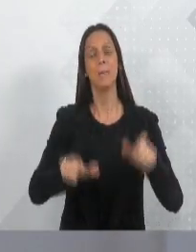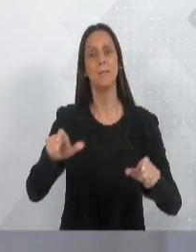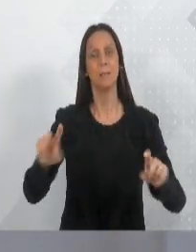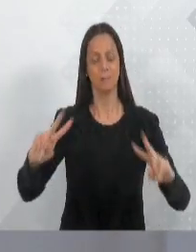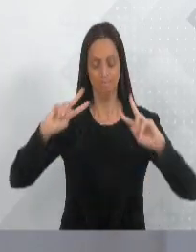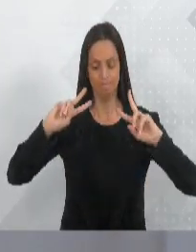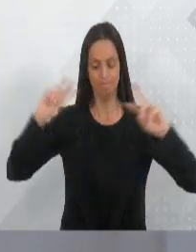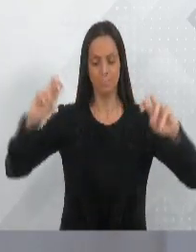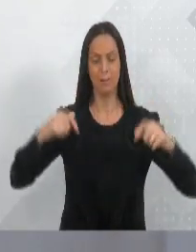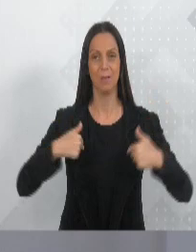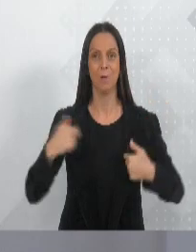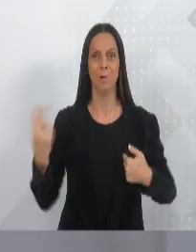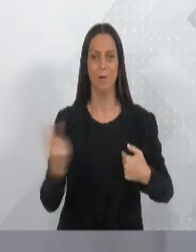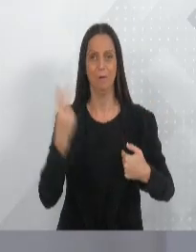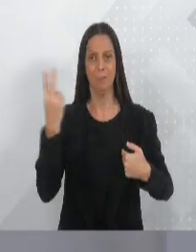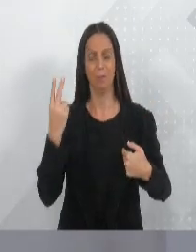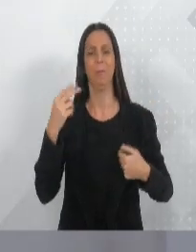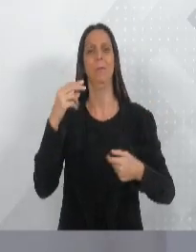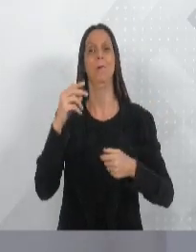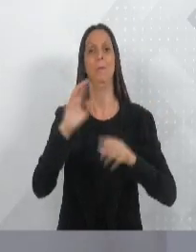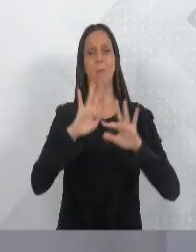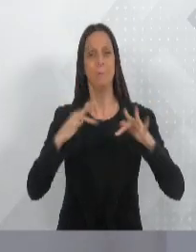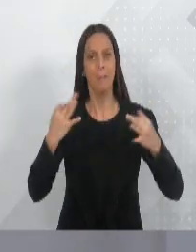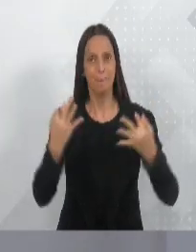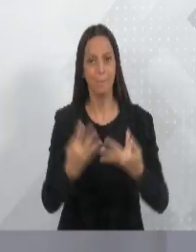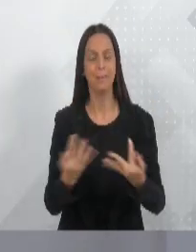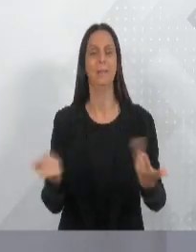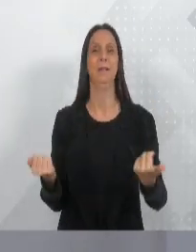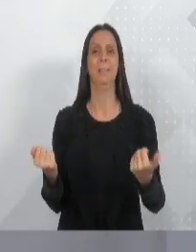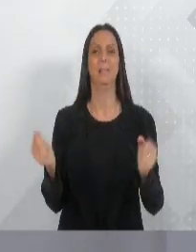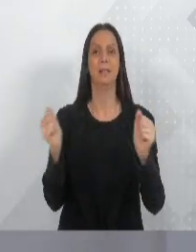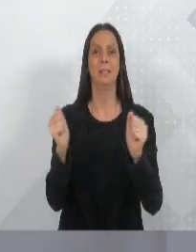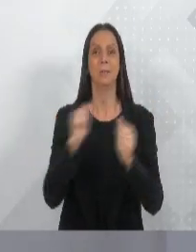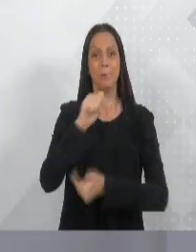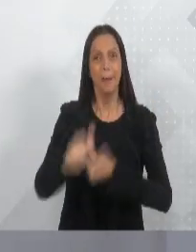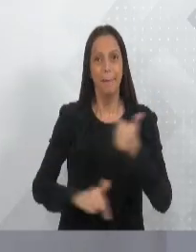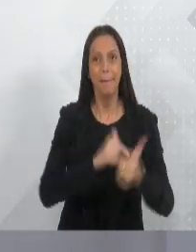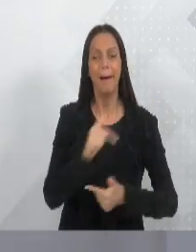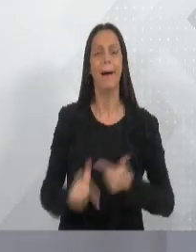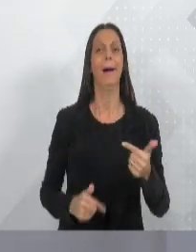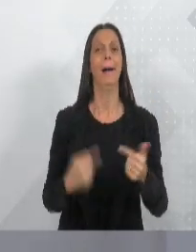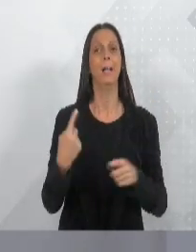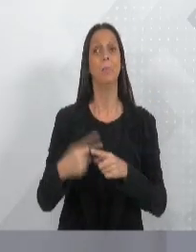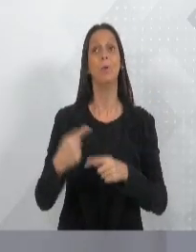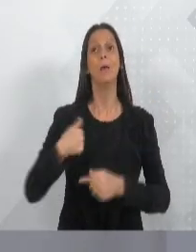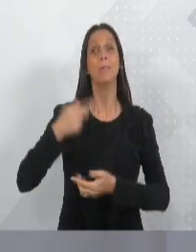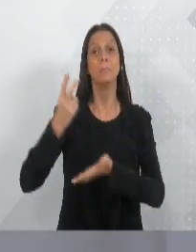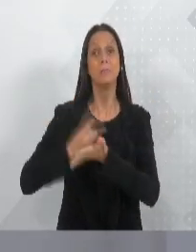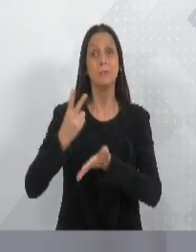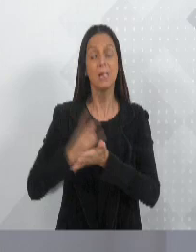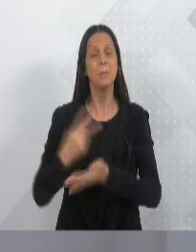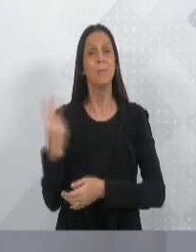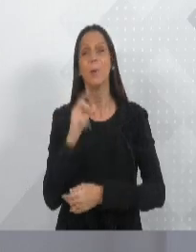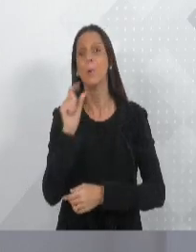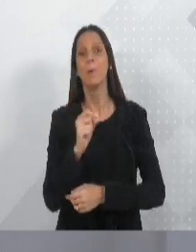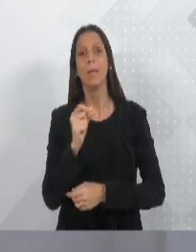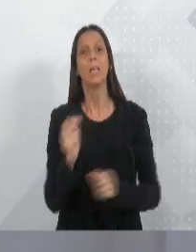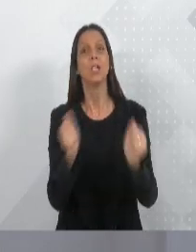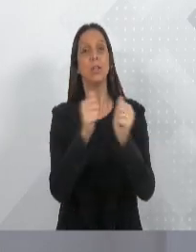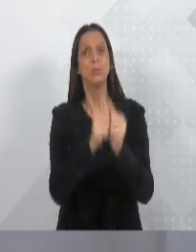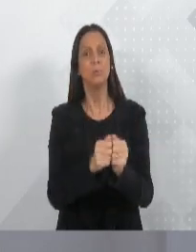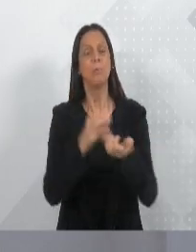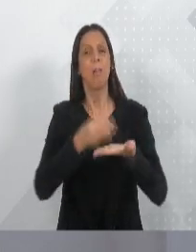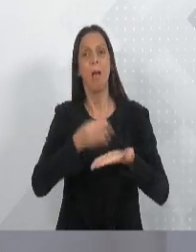trabalho na família em tomar um café da manhã com os pais como eu sempre sempre fiz lá no restaurante da minha família e eu vou